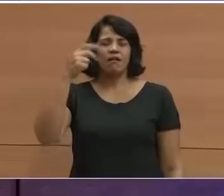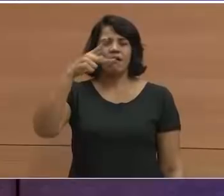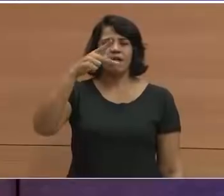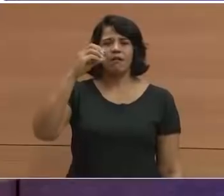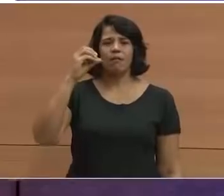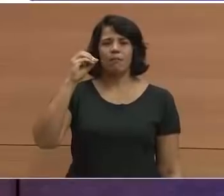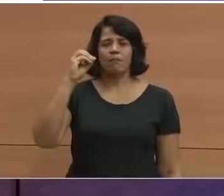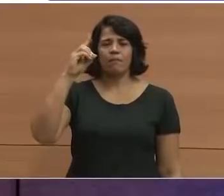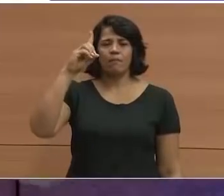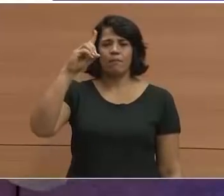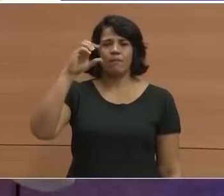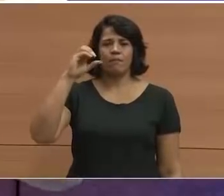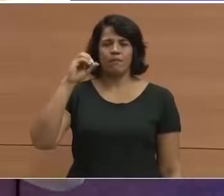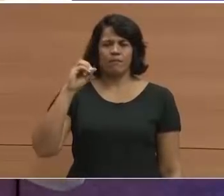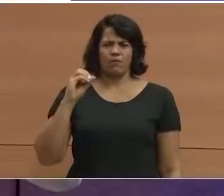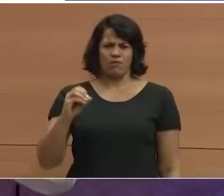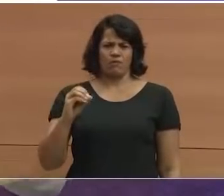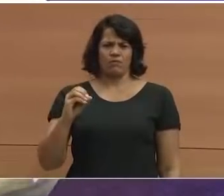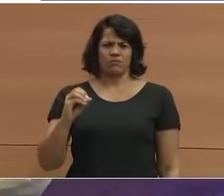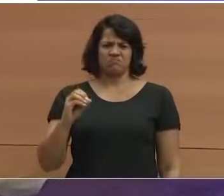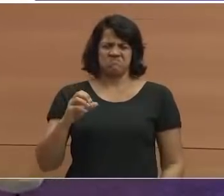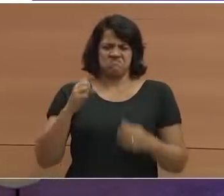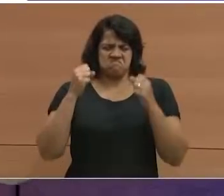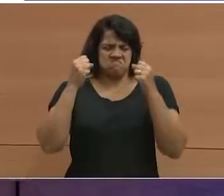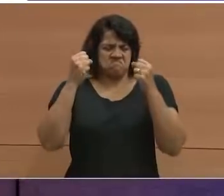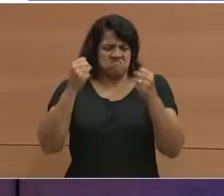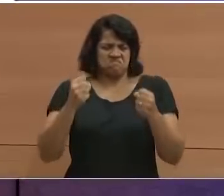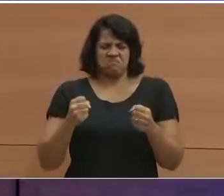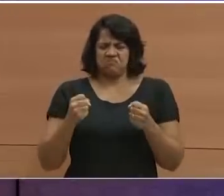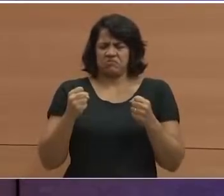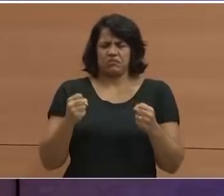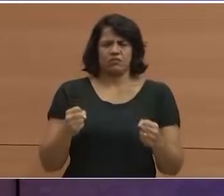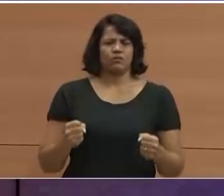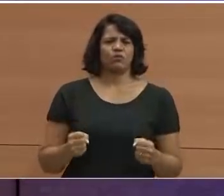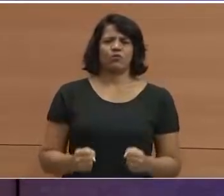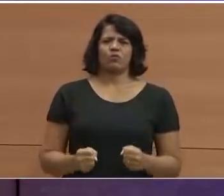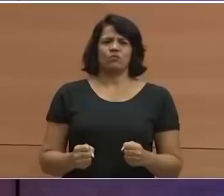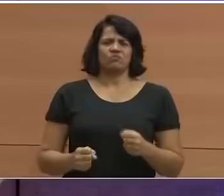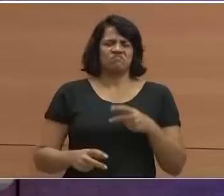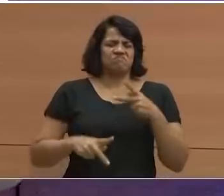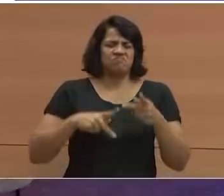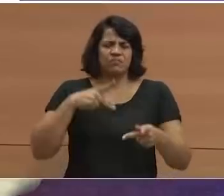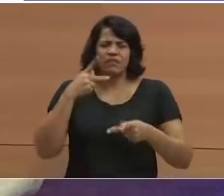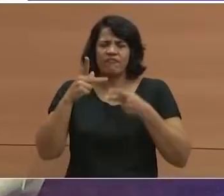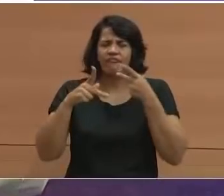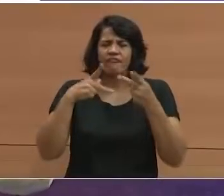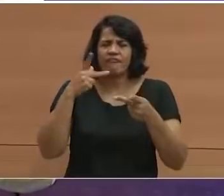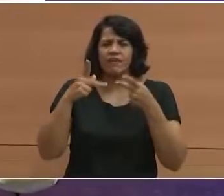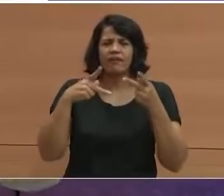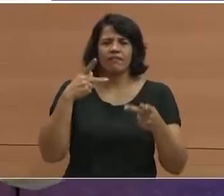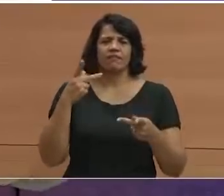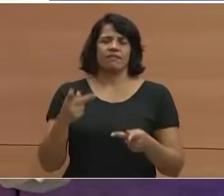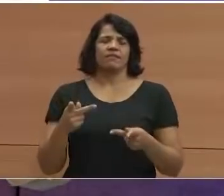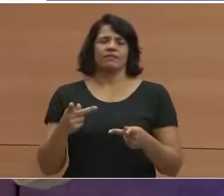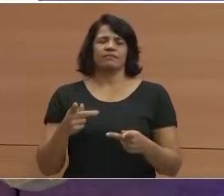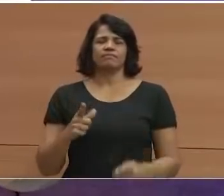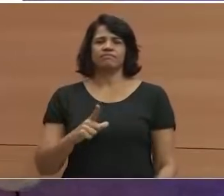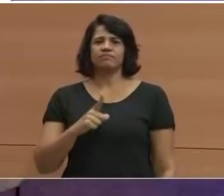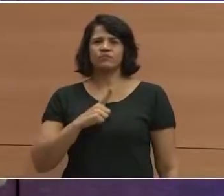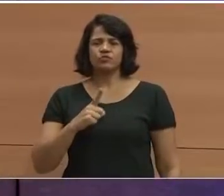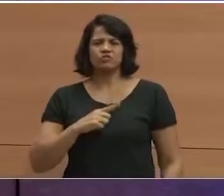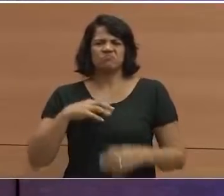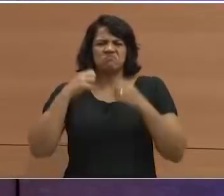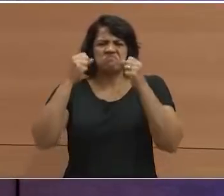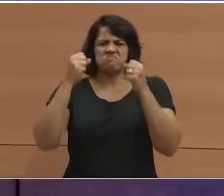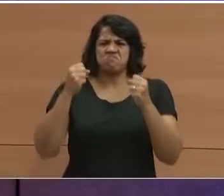eloquente, era um homem poderoso no discurso, no falar, ele tinha o